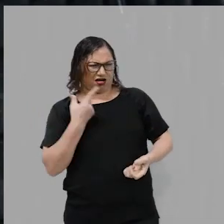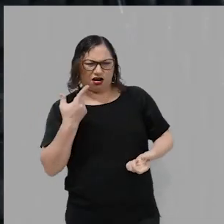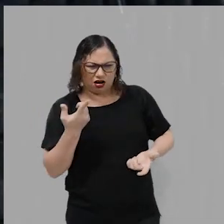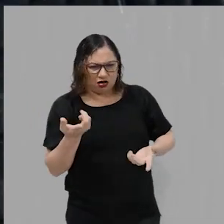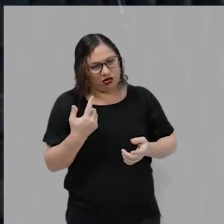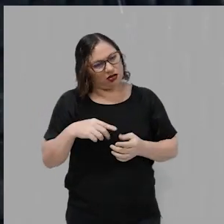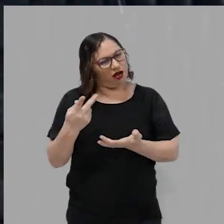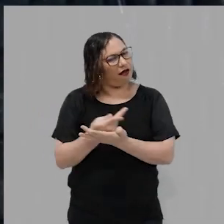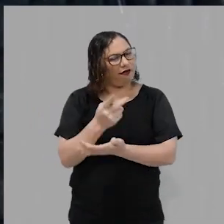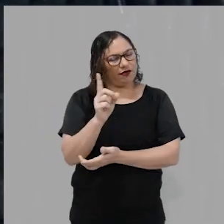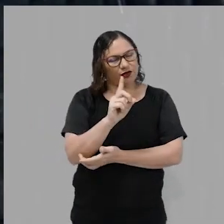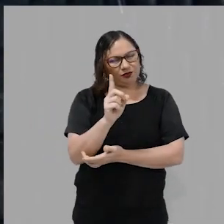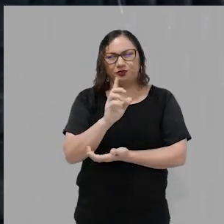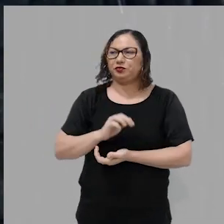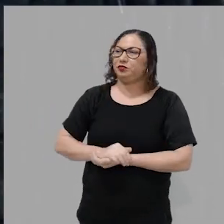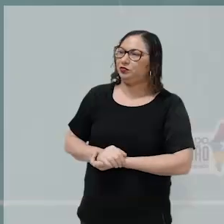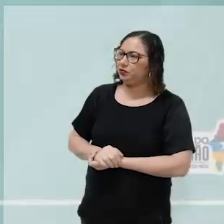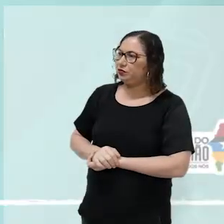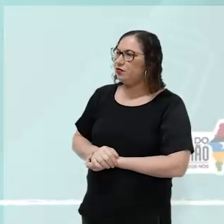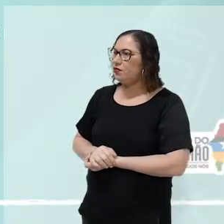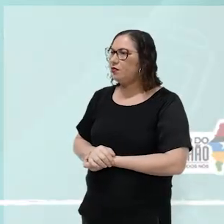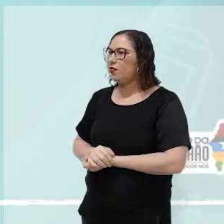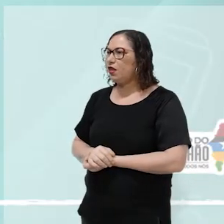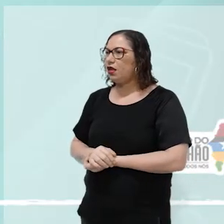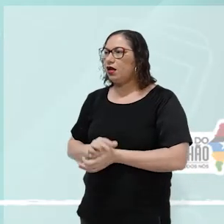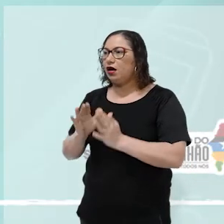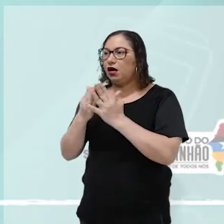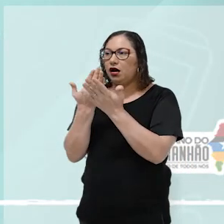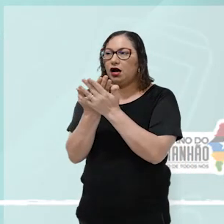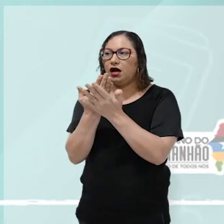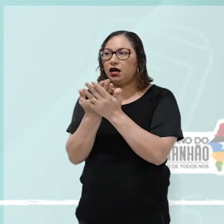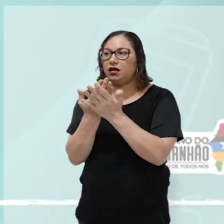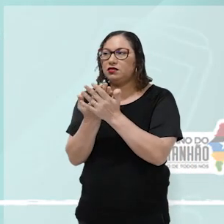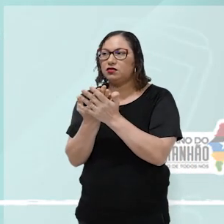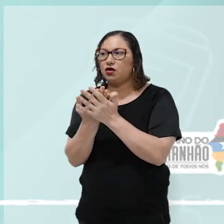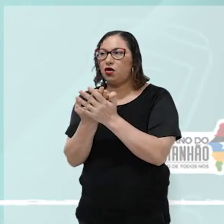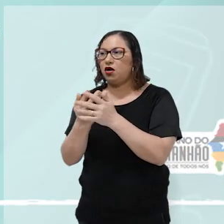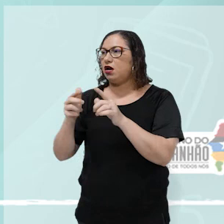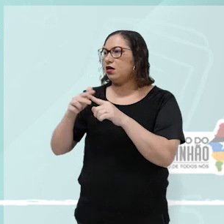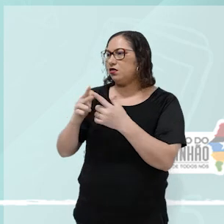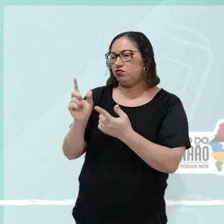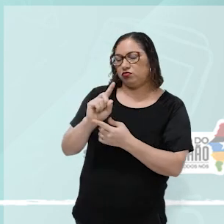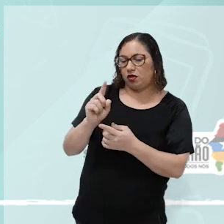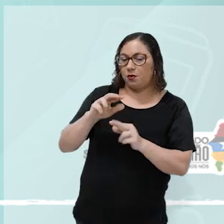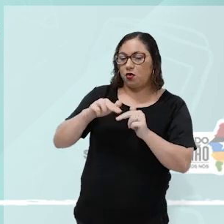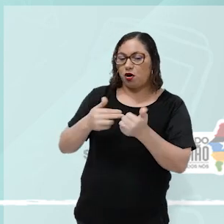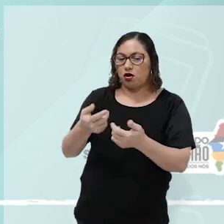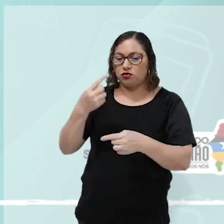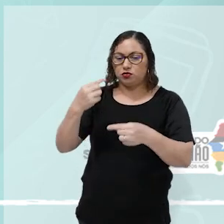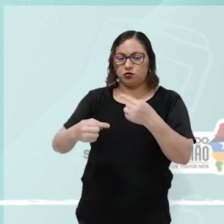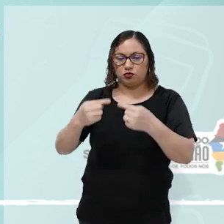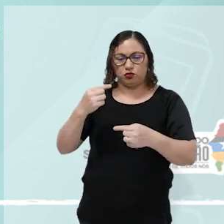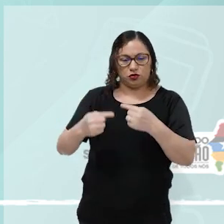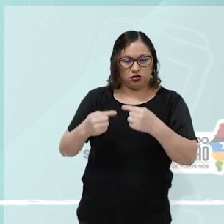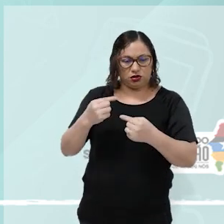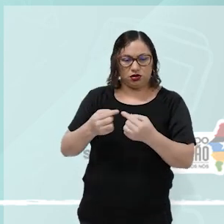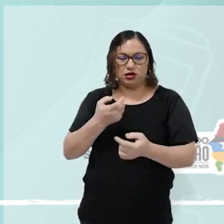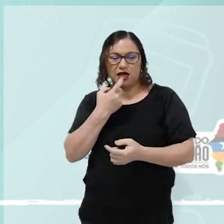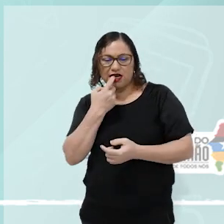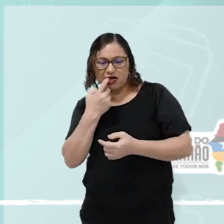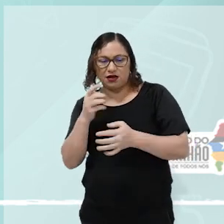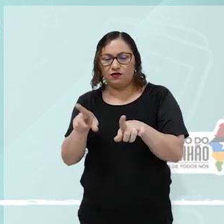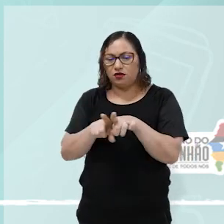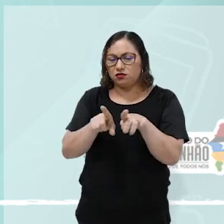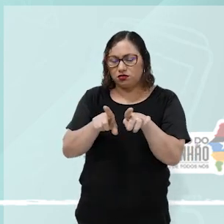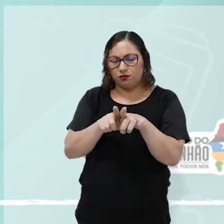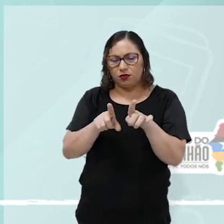estavam errados, né? Problema: a escola não funcionou devido a fatores políticos e inveja de muita gente. Problema: a escola, para